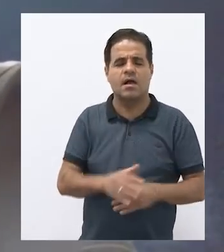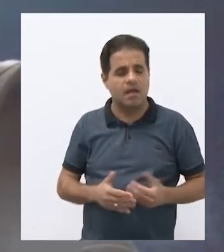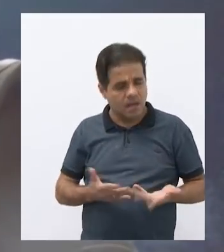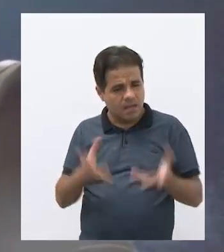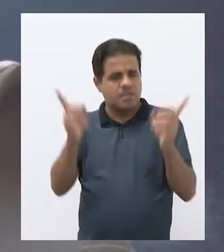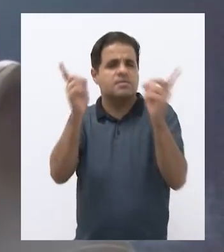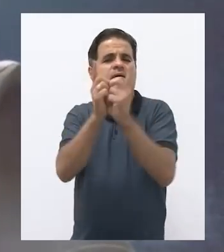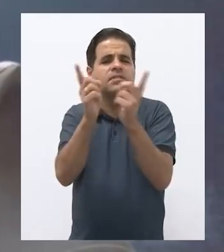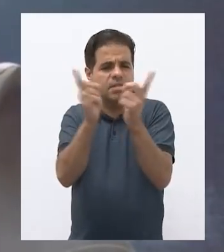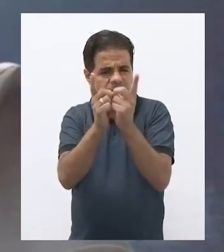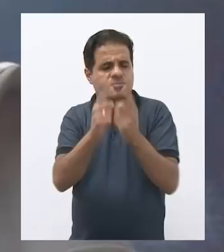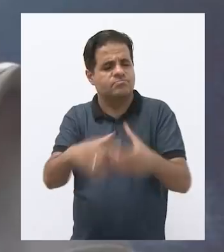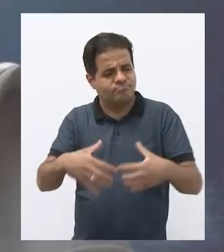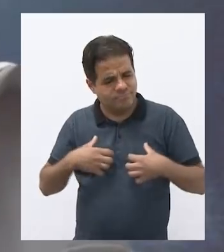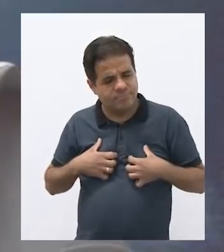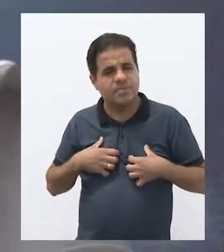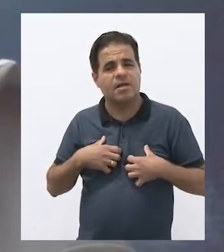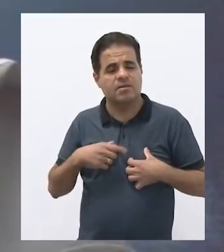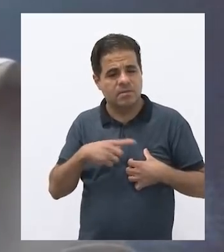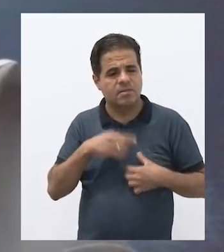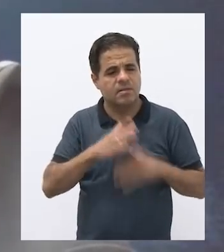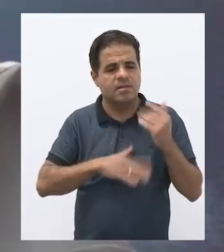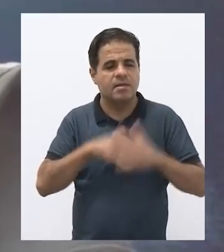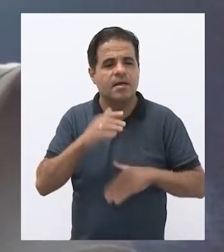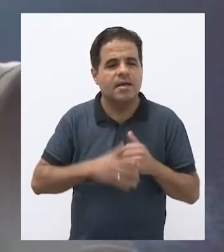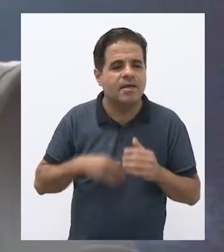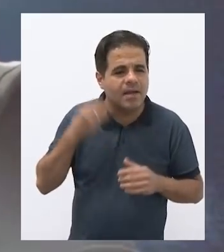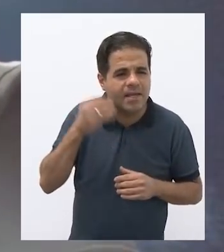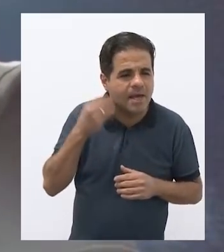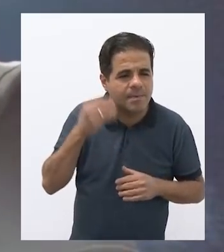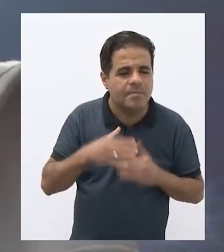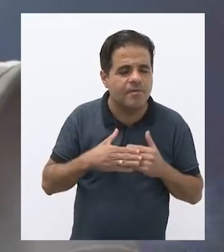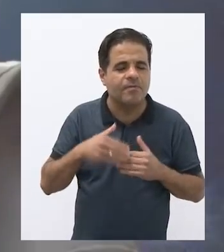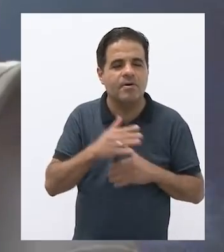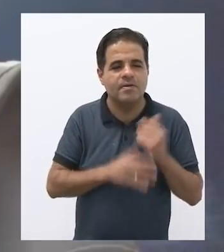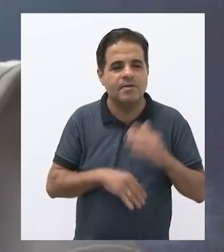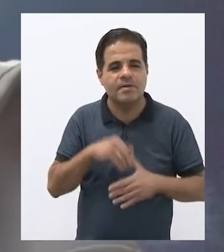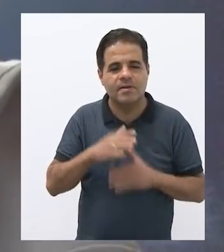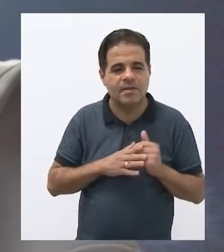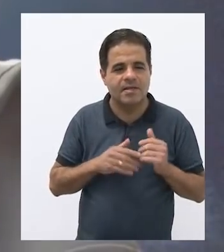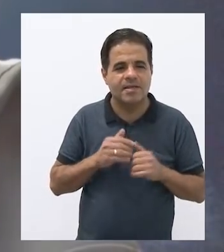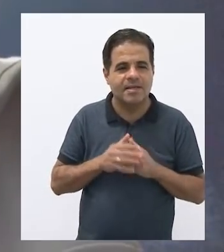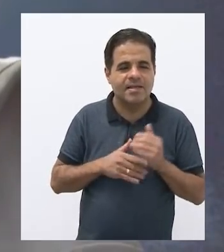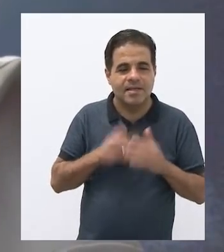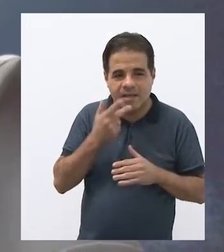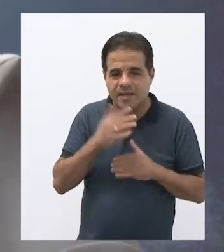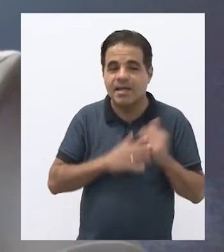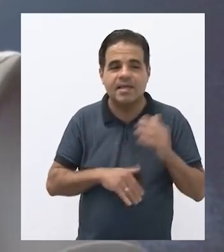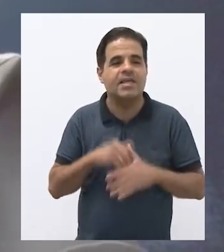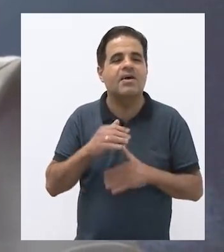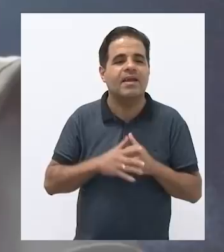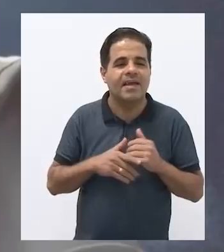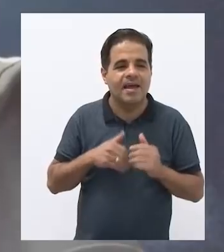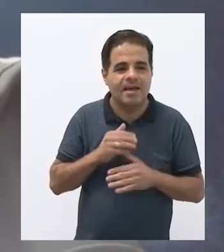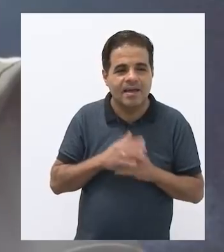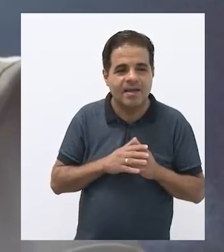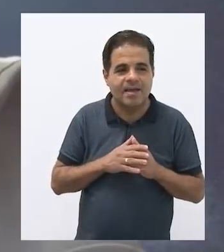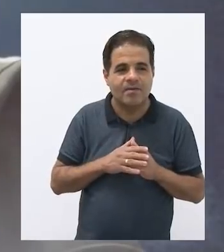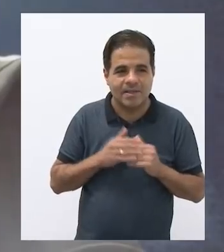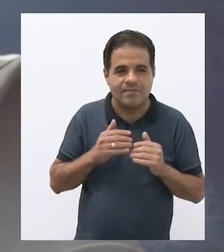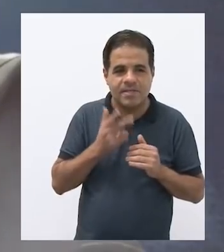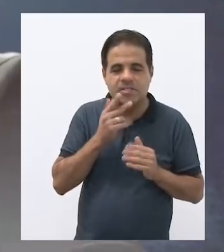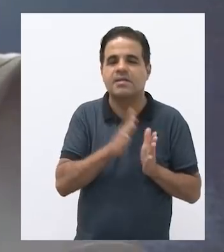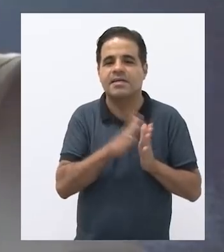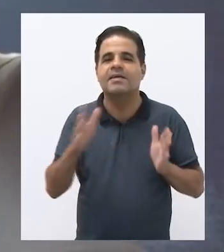atendidos de modo a terem as suas experiências mais customizadas no curto prazo. E quando eu falo de uma experiência